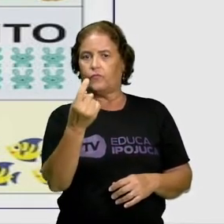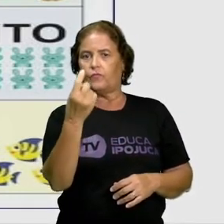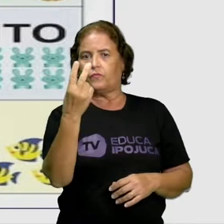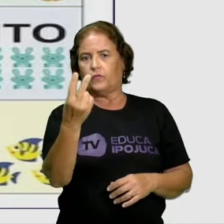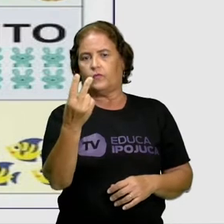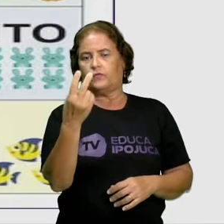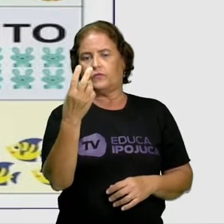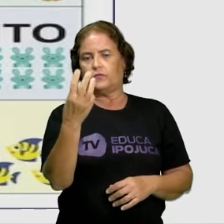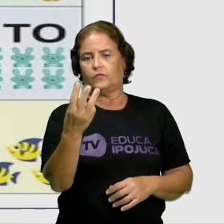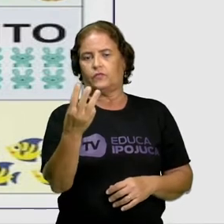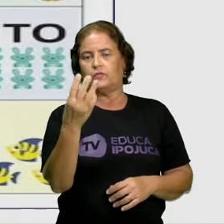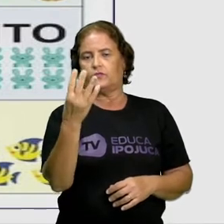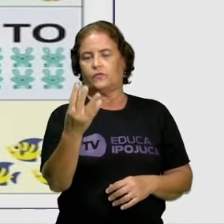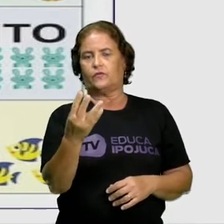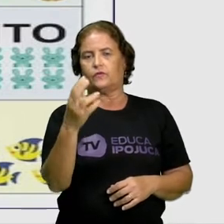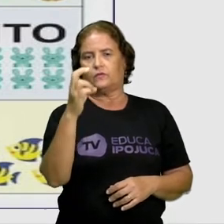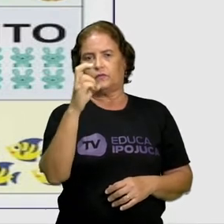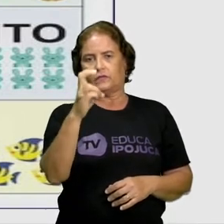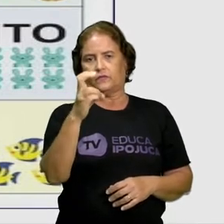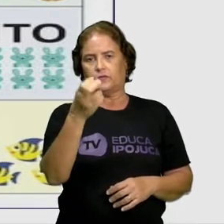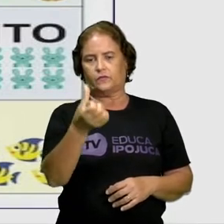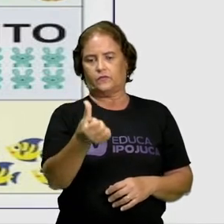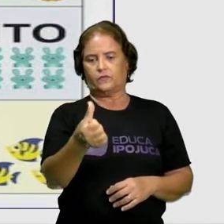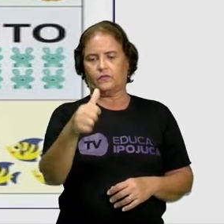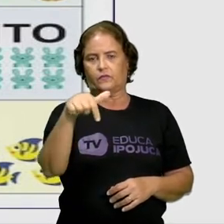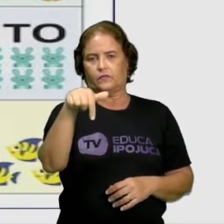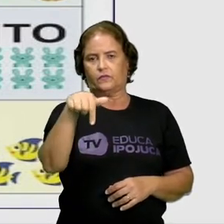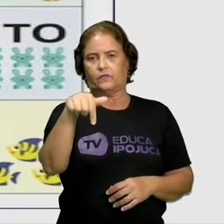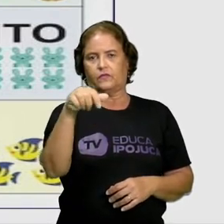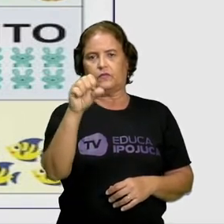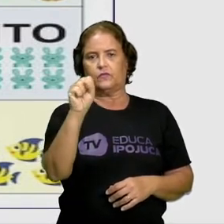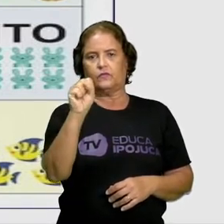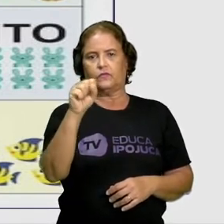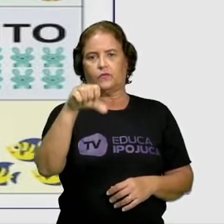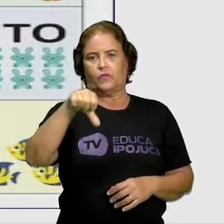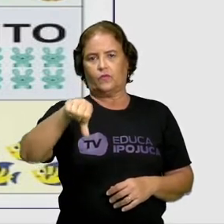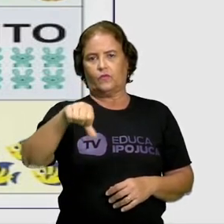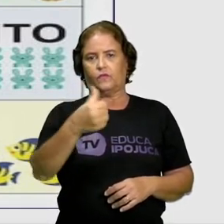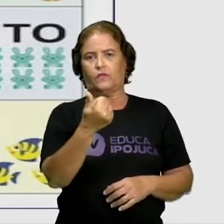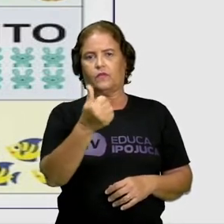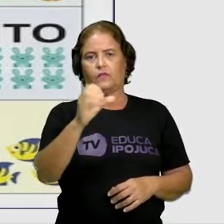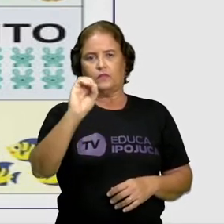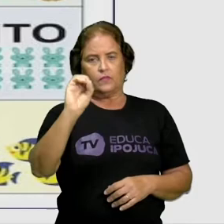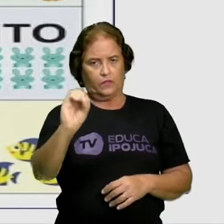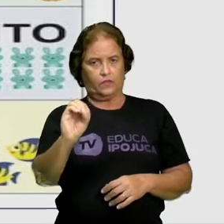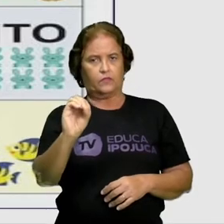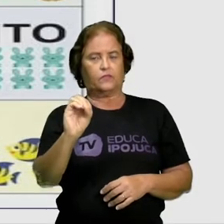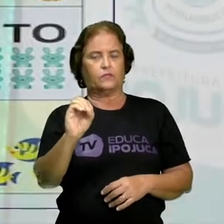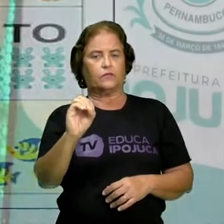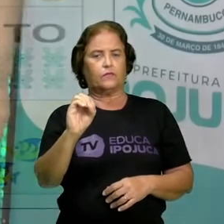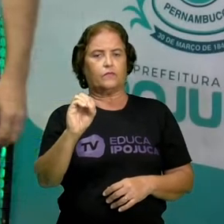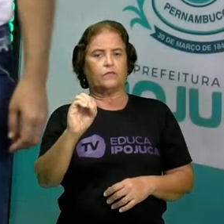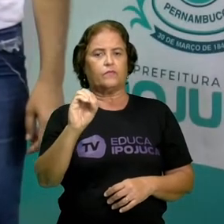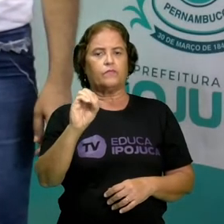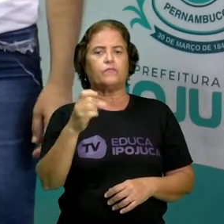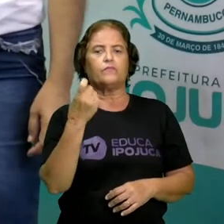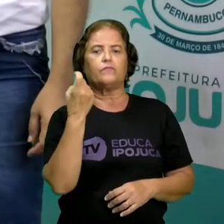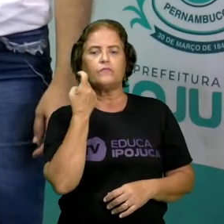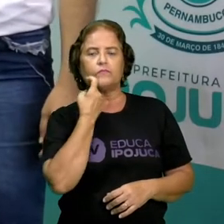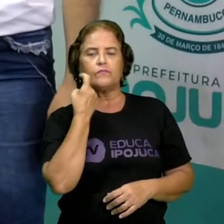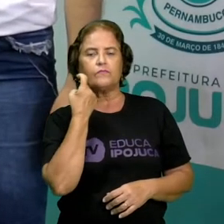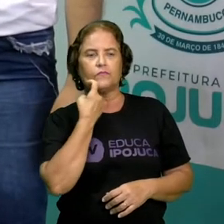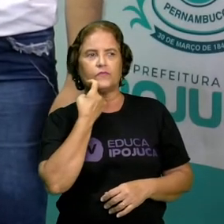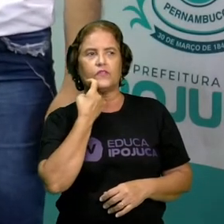2, 3, 4, 5, 6, 7, 8, 9 e 10